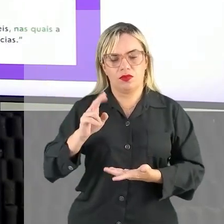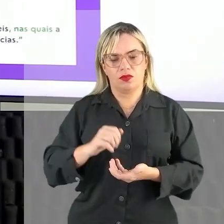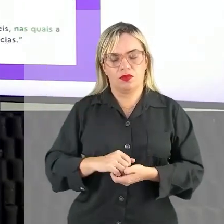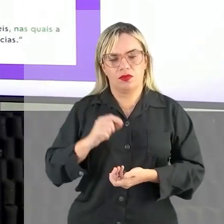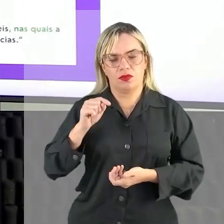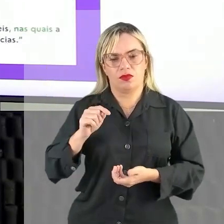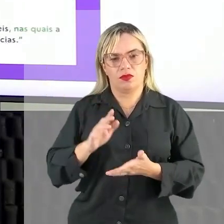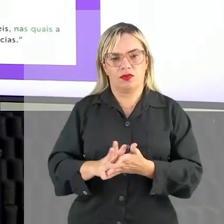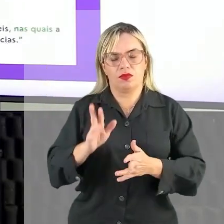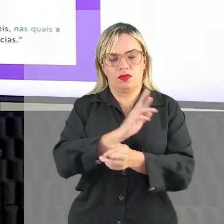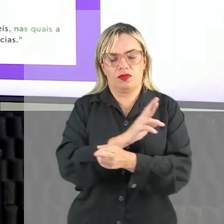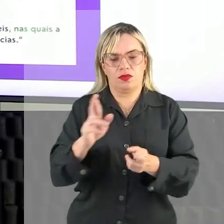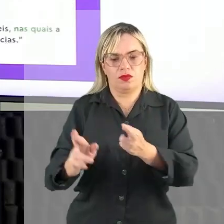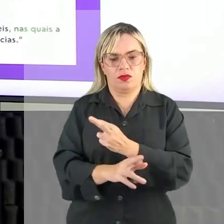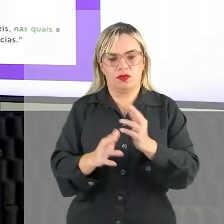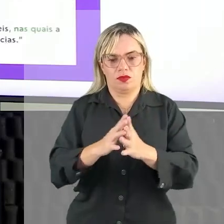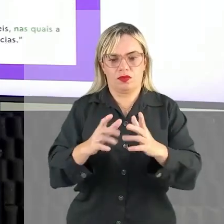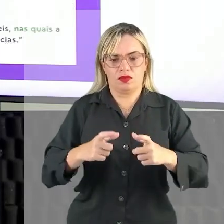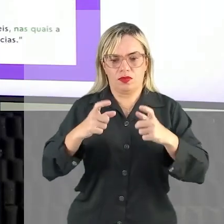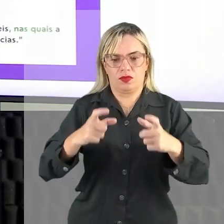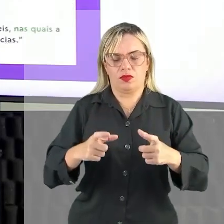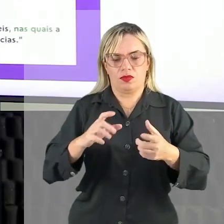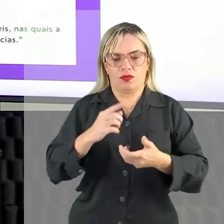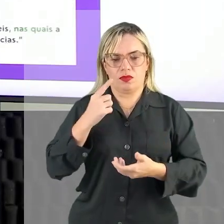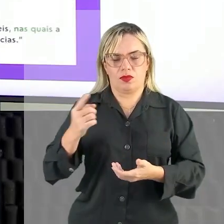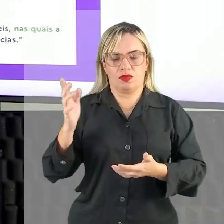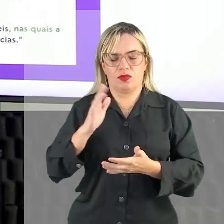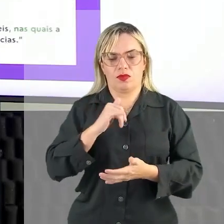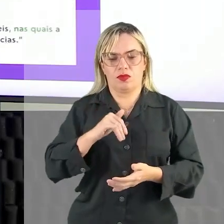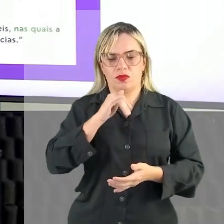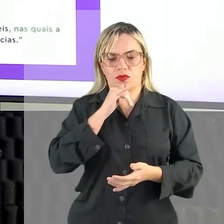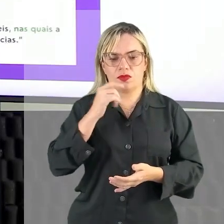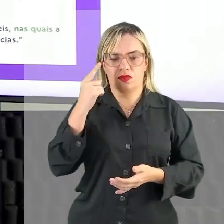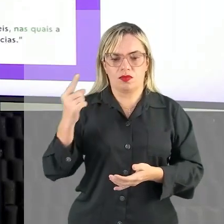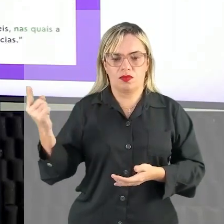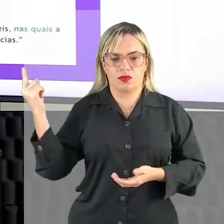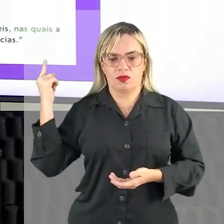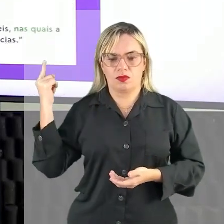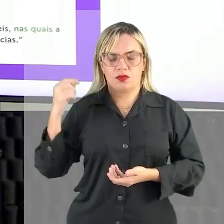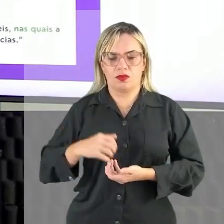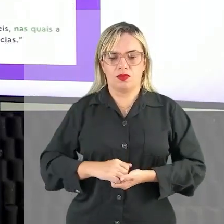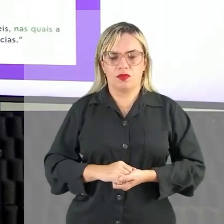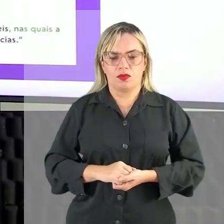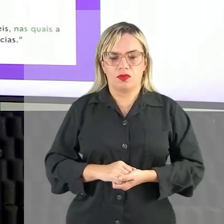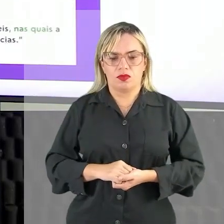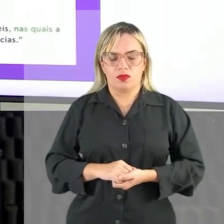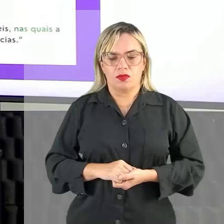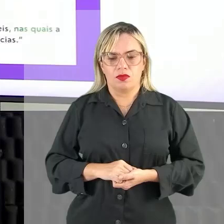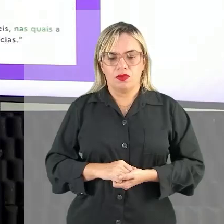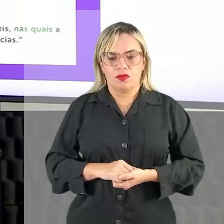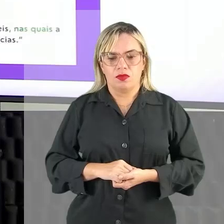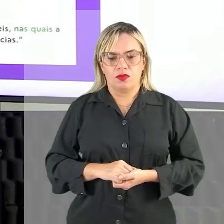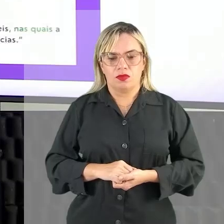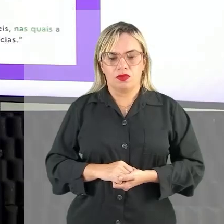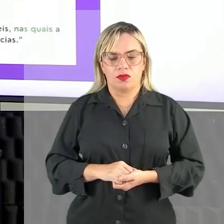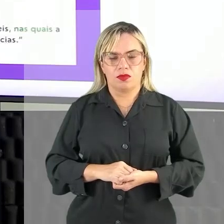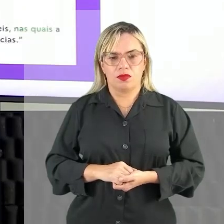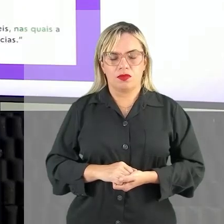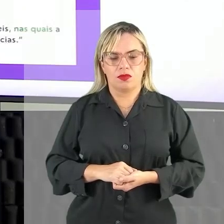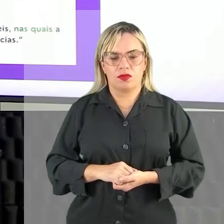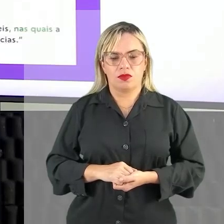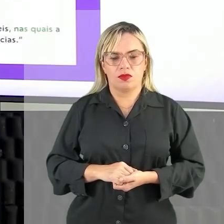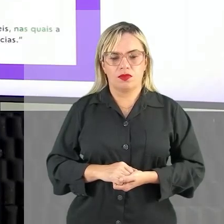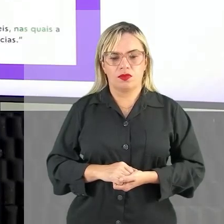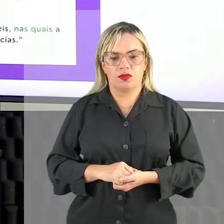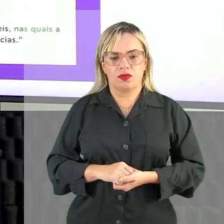quando ele se referir a um lugar Olha esse exemplo aqui ó fomenta relações parentais instáveis onde